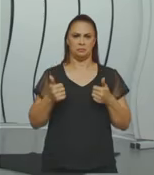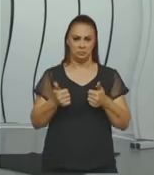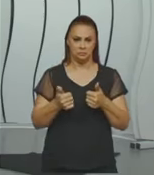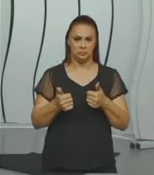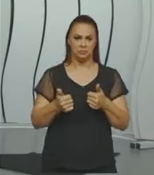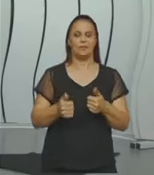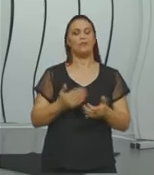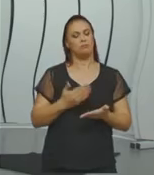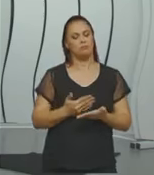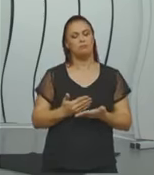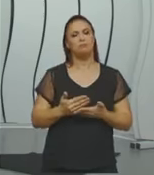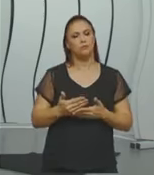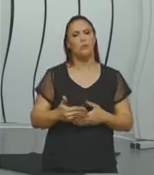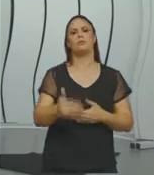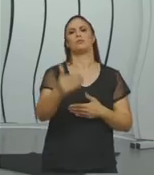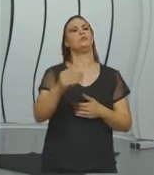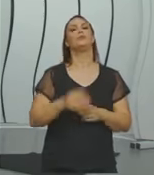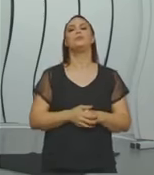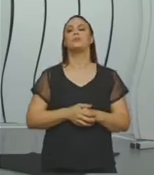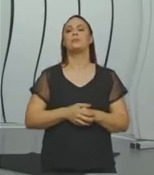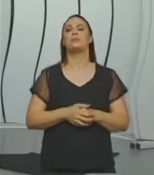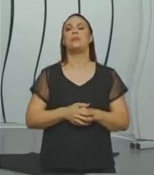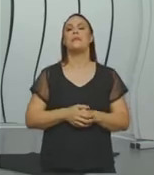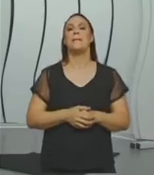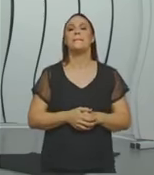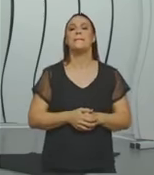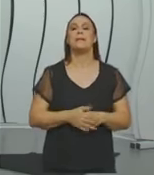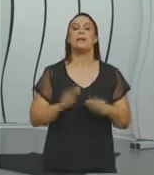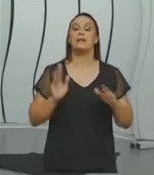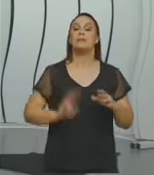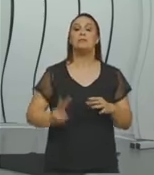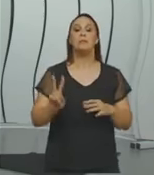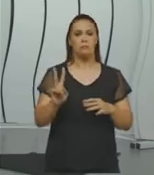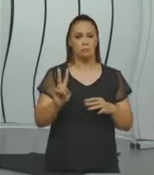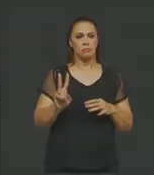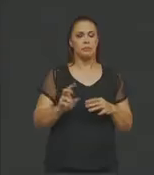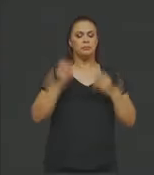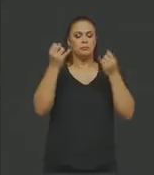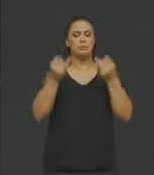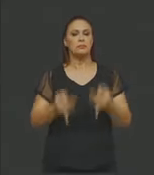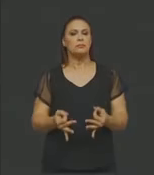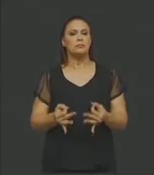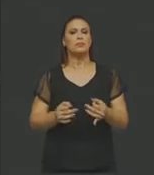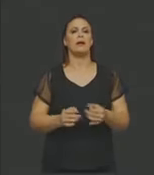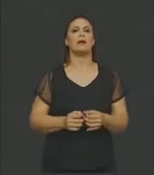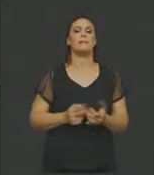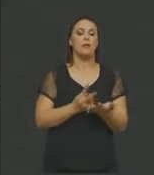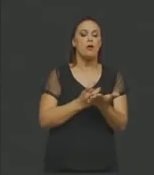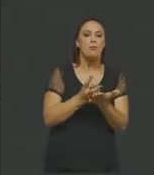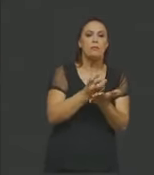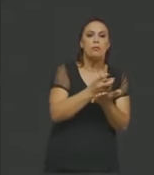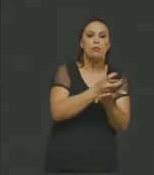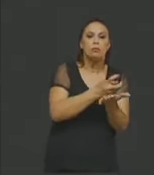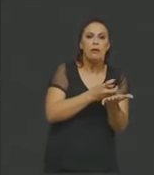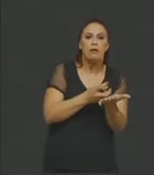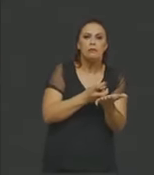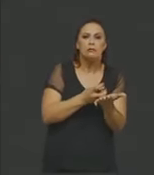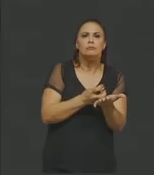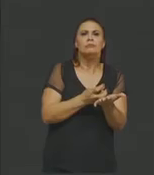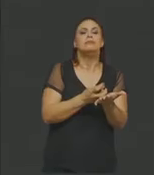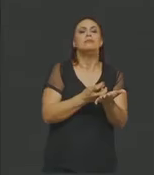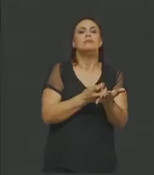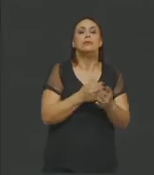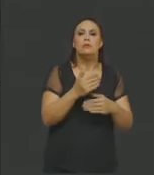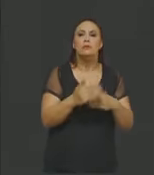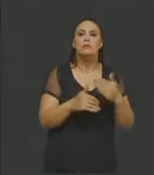Quando então eu falar aqui em um desenvolvimento embrionário, nós já aprendemos então alguns conceitos iniciais e